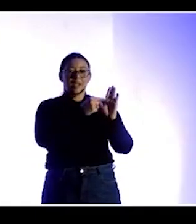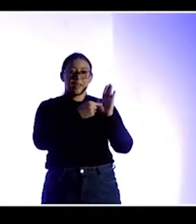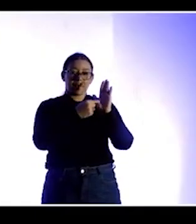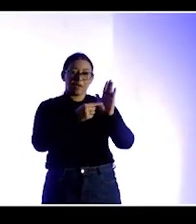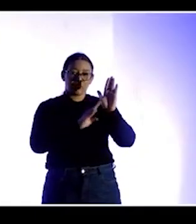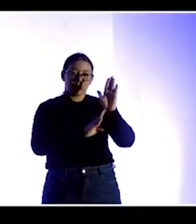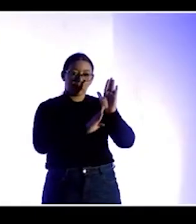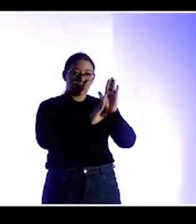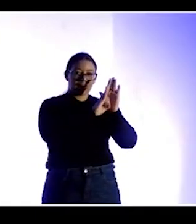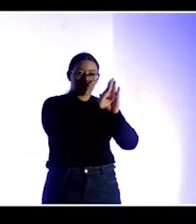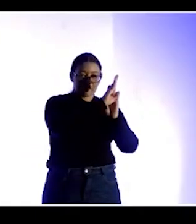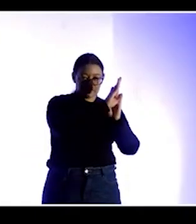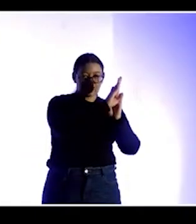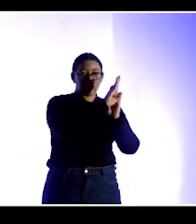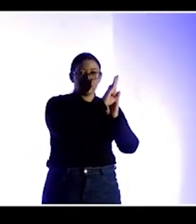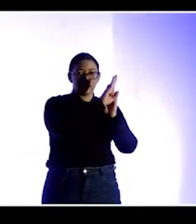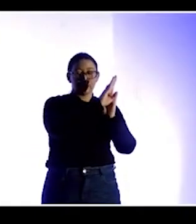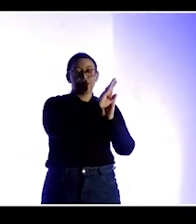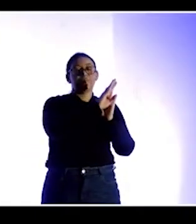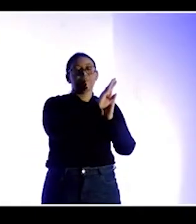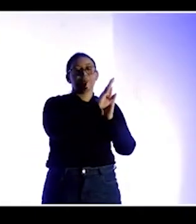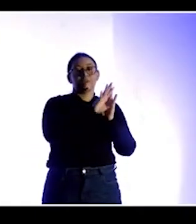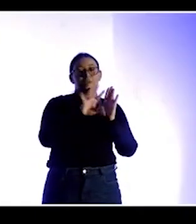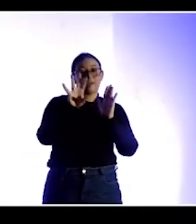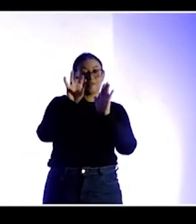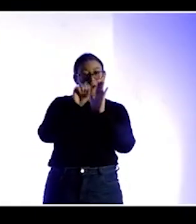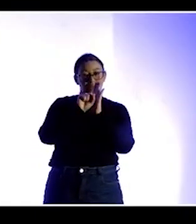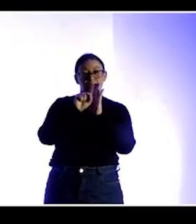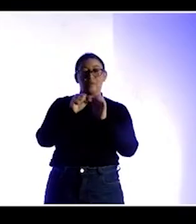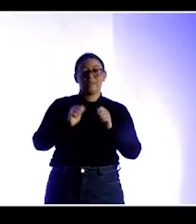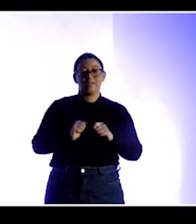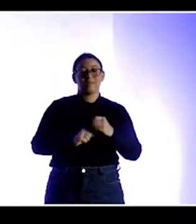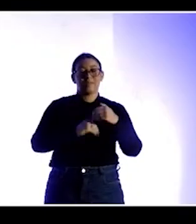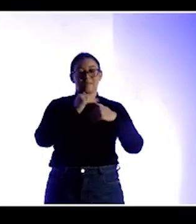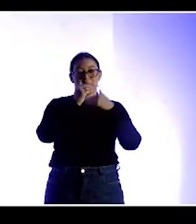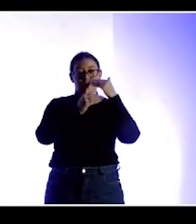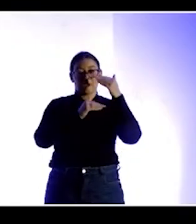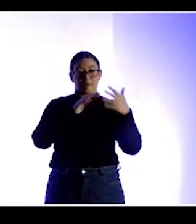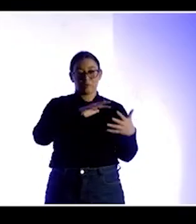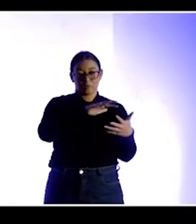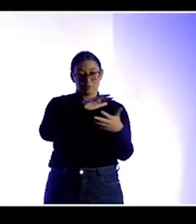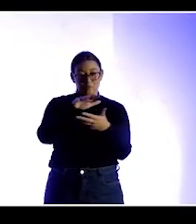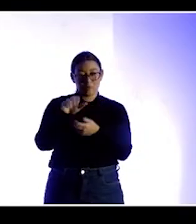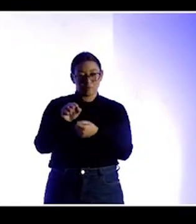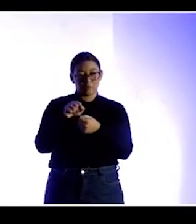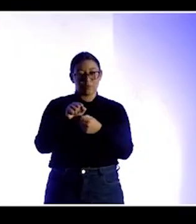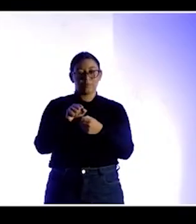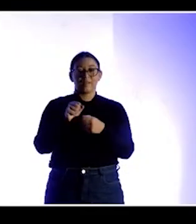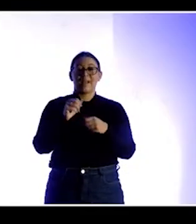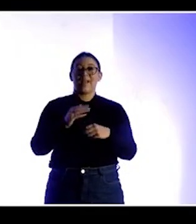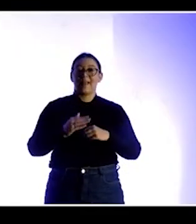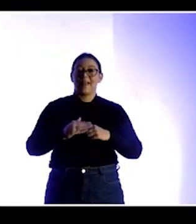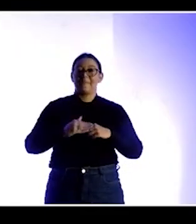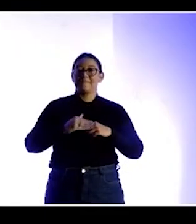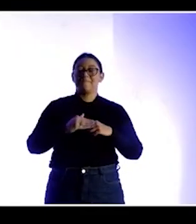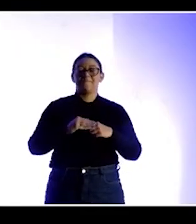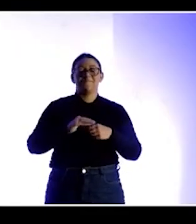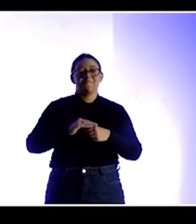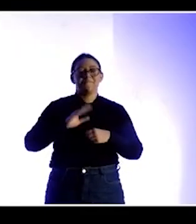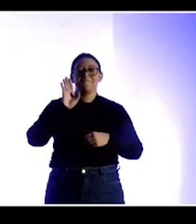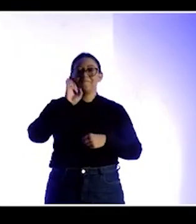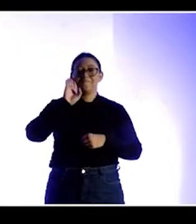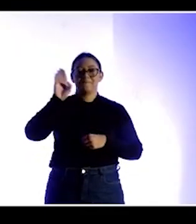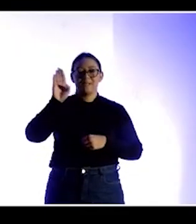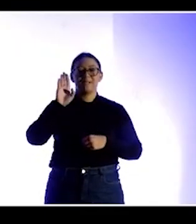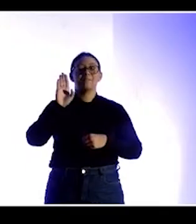crescimento da geração fotovoltaica no mundo, é maior, essa barrinha verde claro, é maior do que a soma das